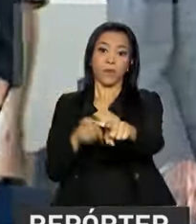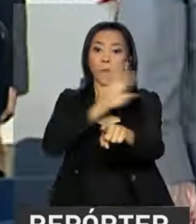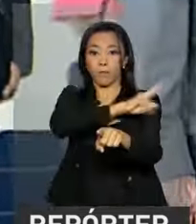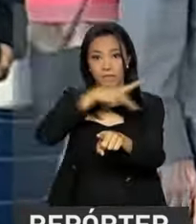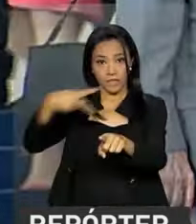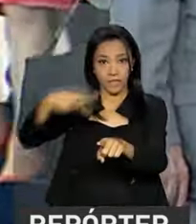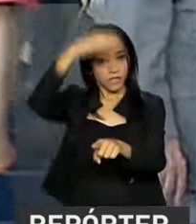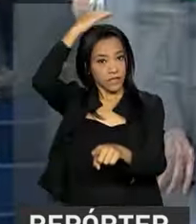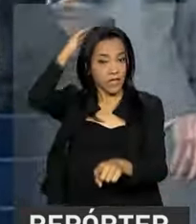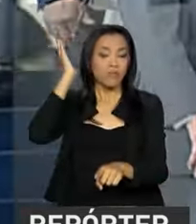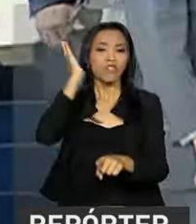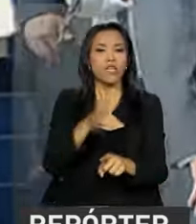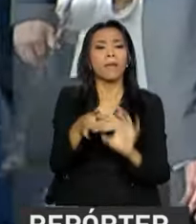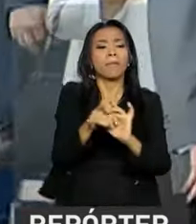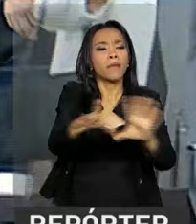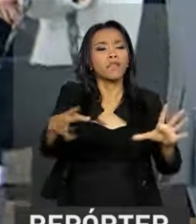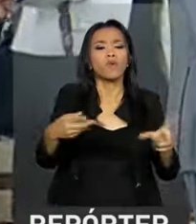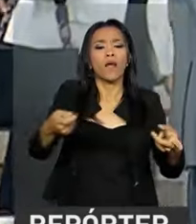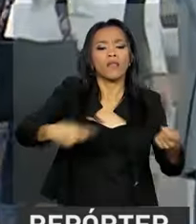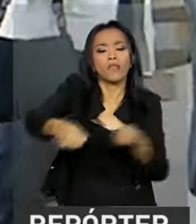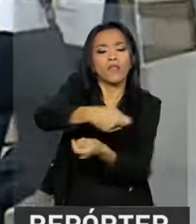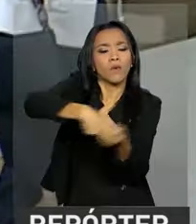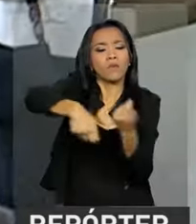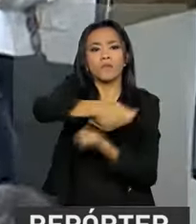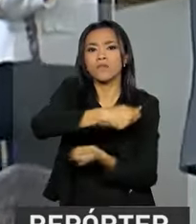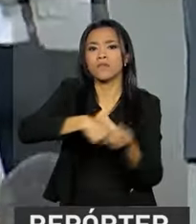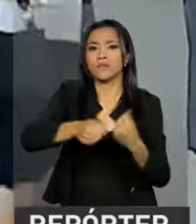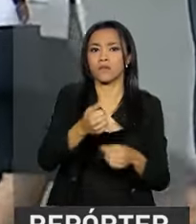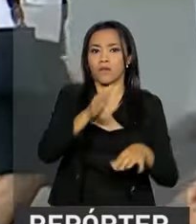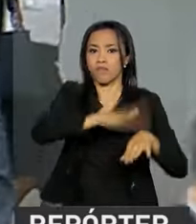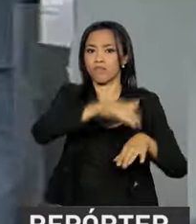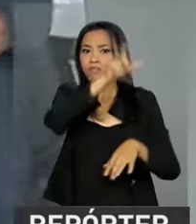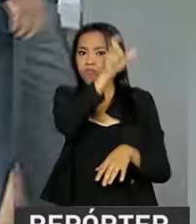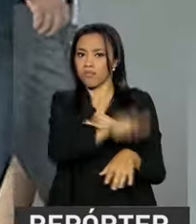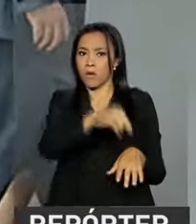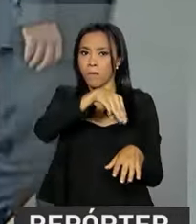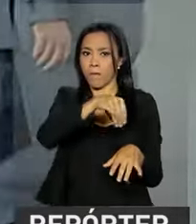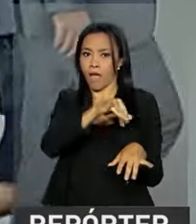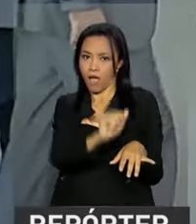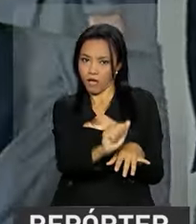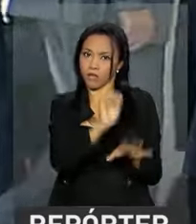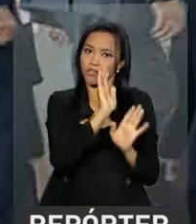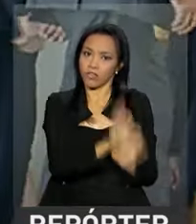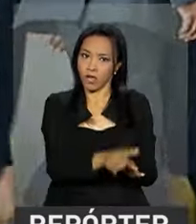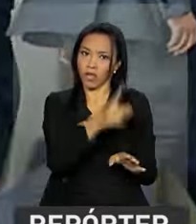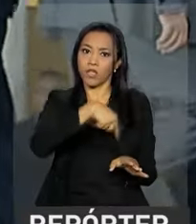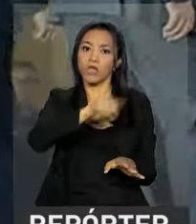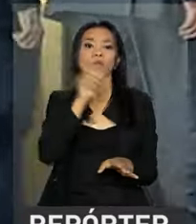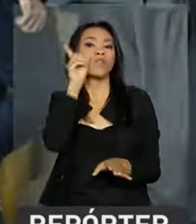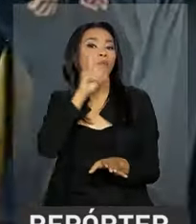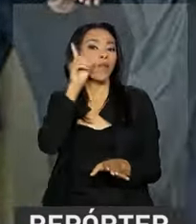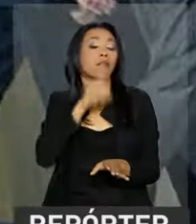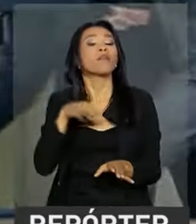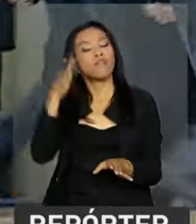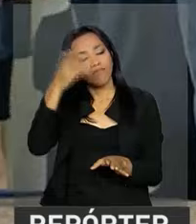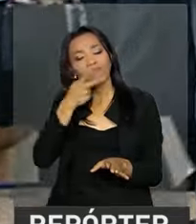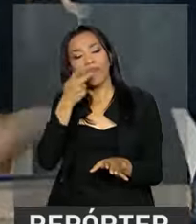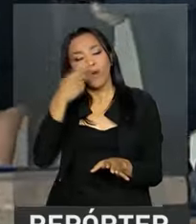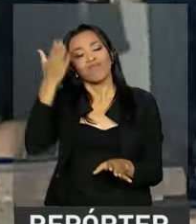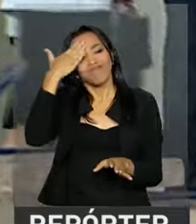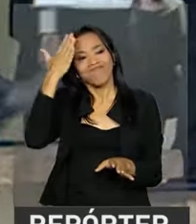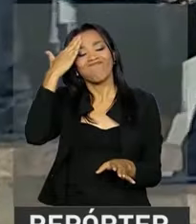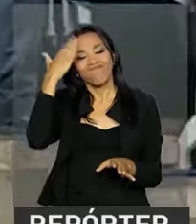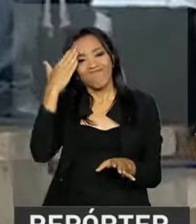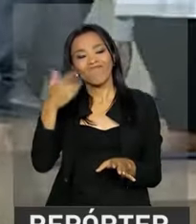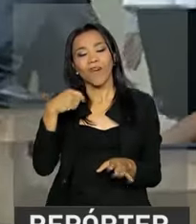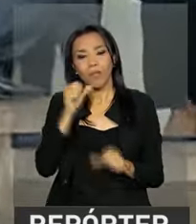autorizou as negociações pelo relator arthur maia com o deputado temer afirmou que reconhece que o problema central